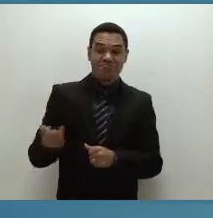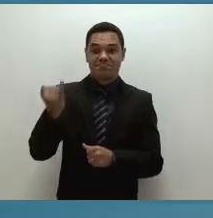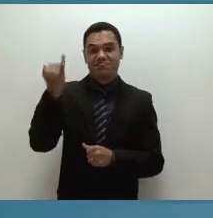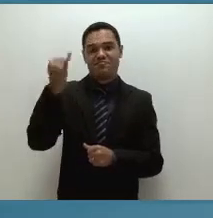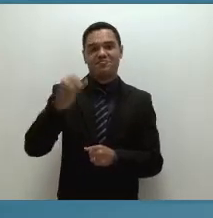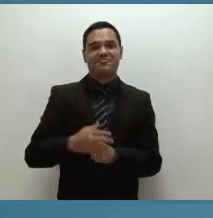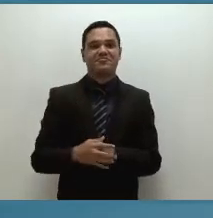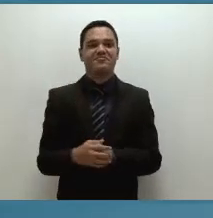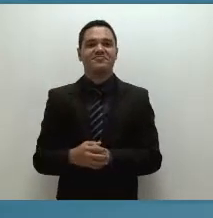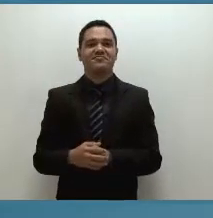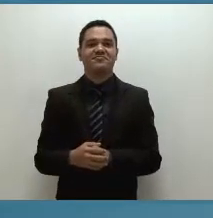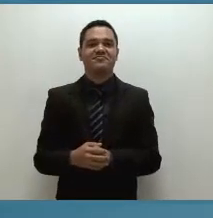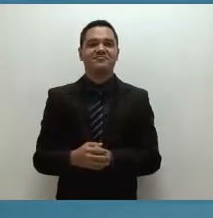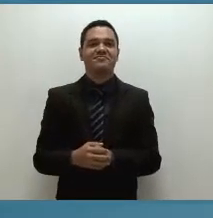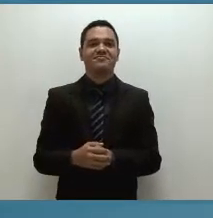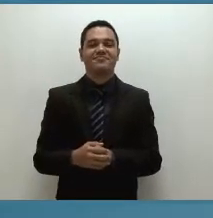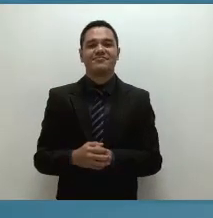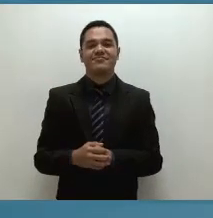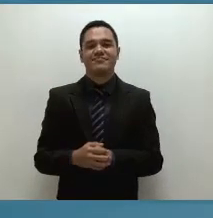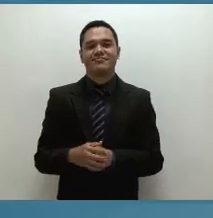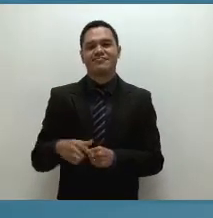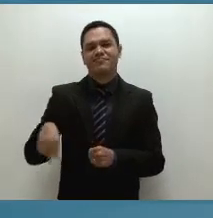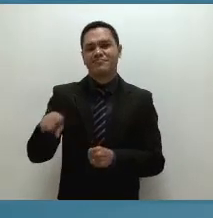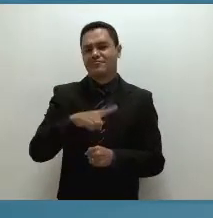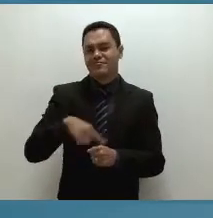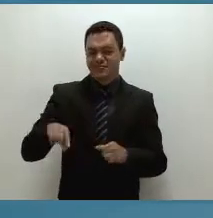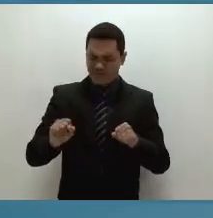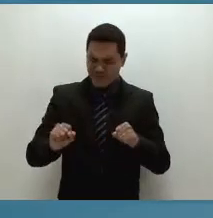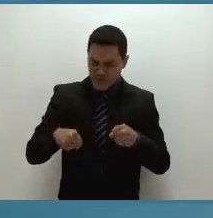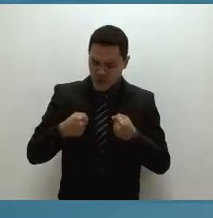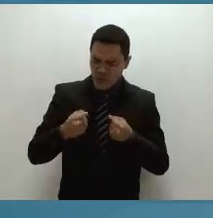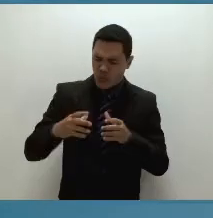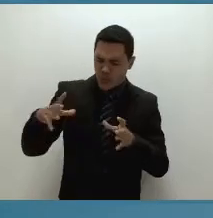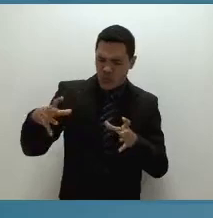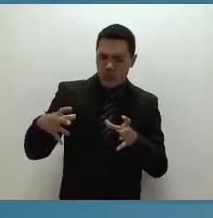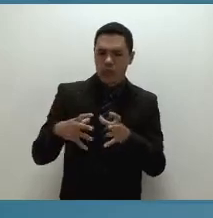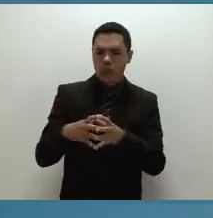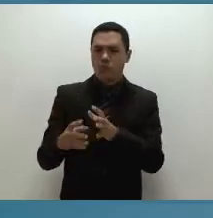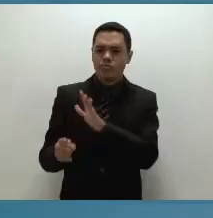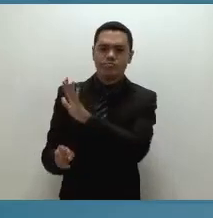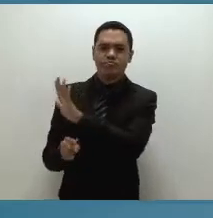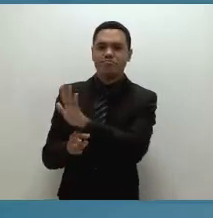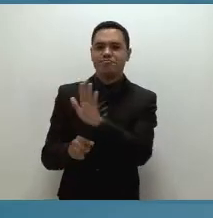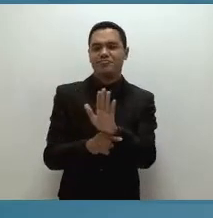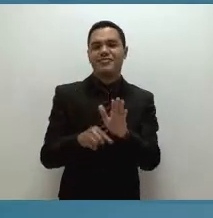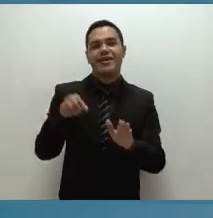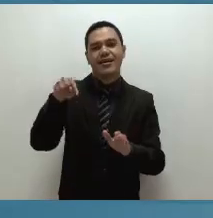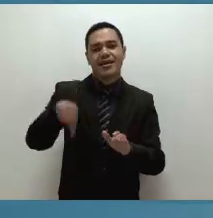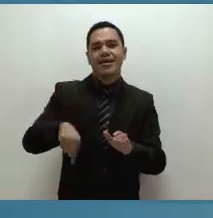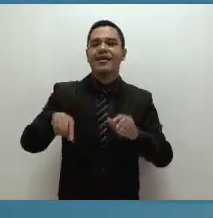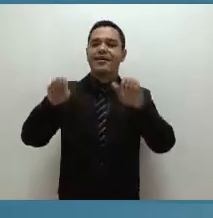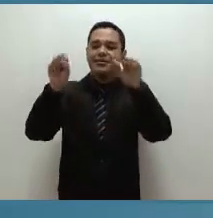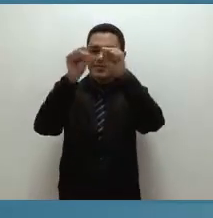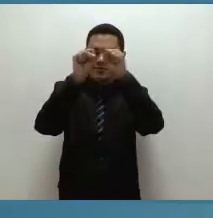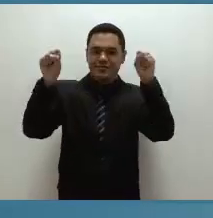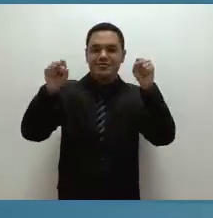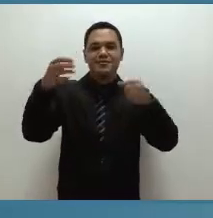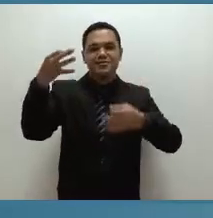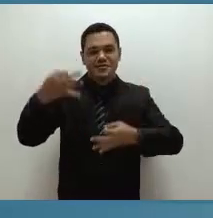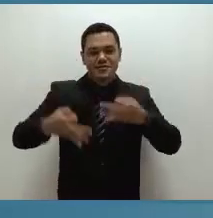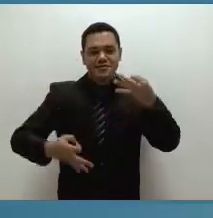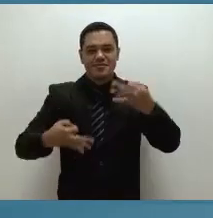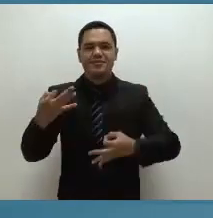Tudo valente, para contribuir para que este tribunal venha e cumprir